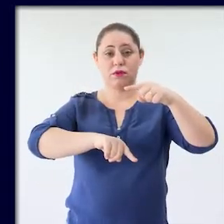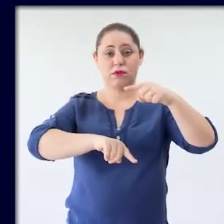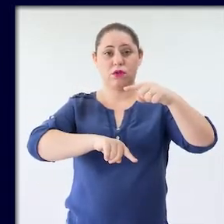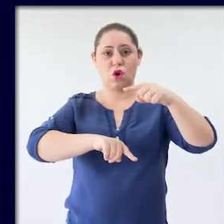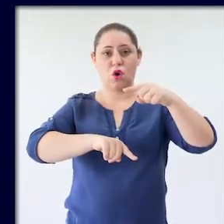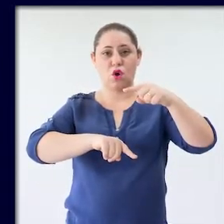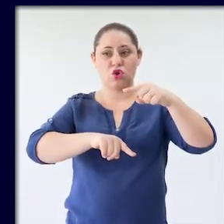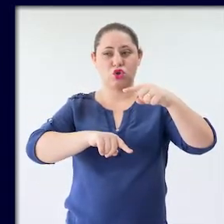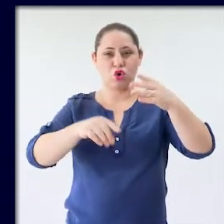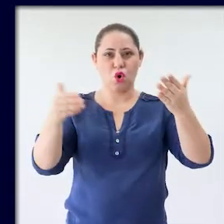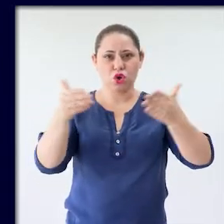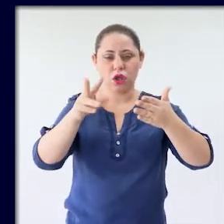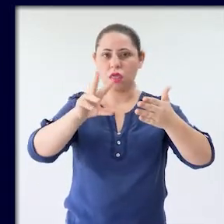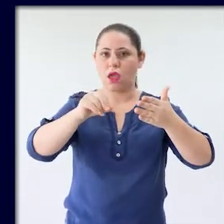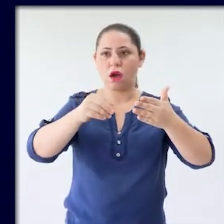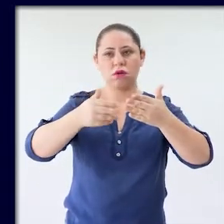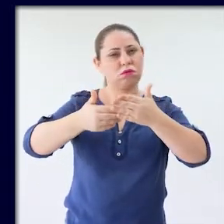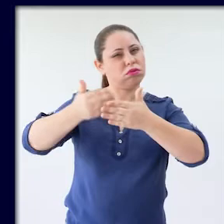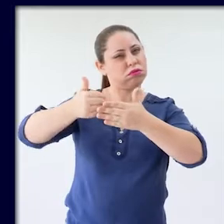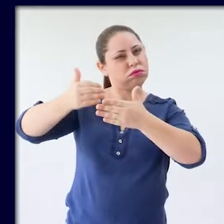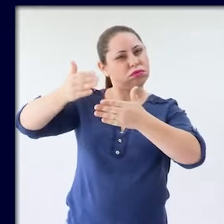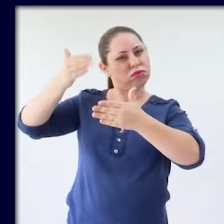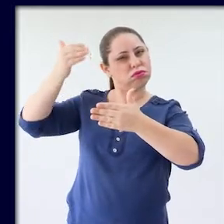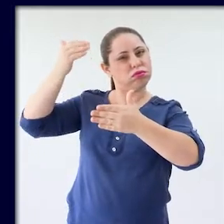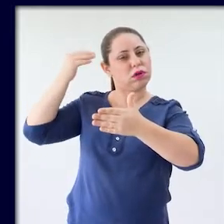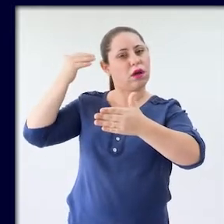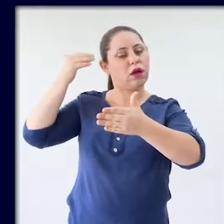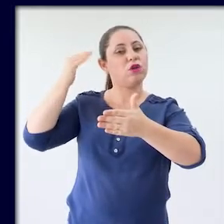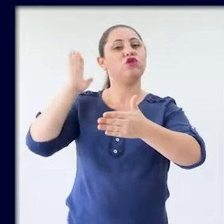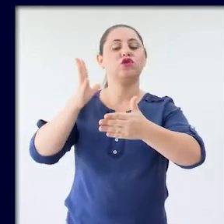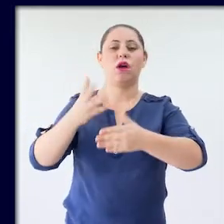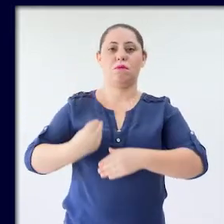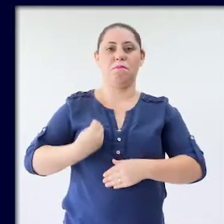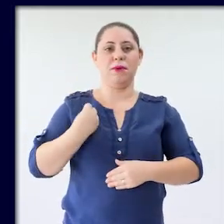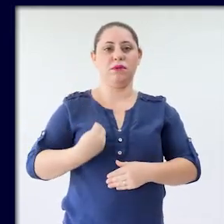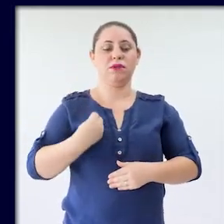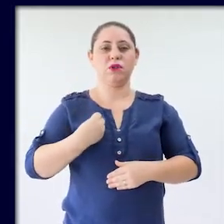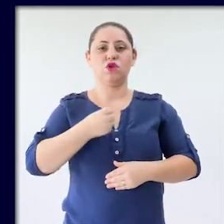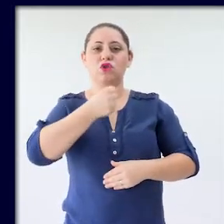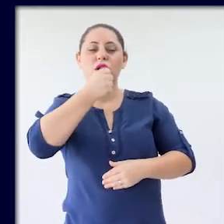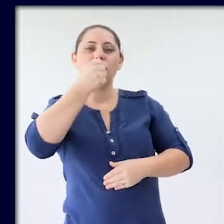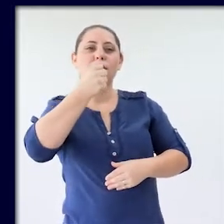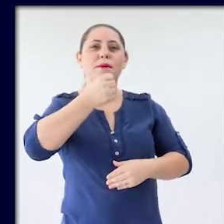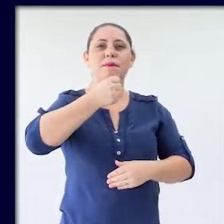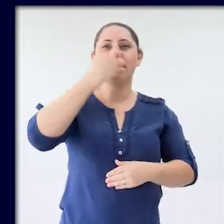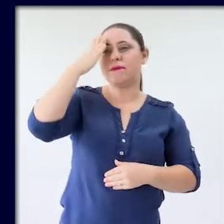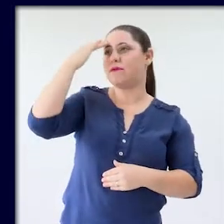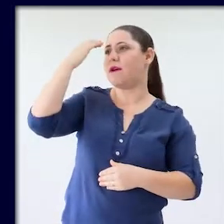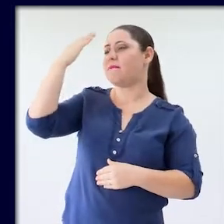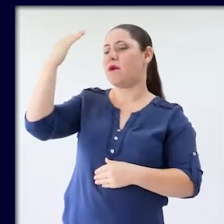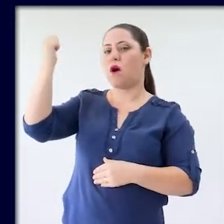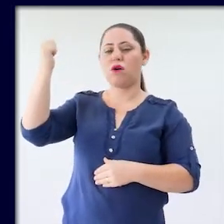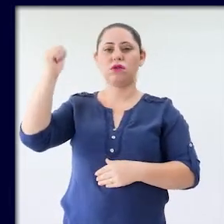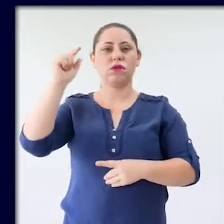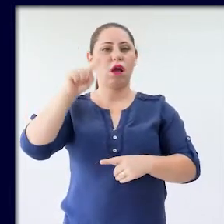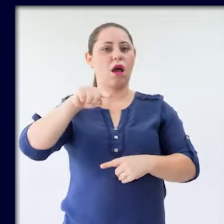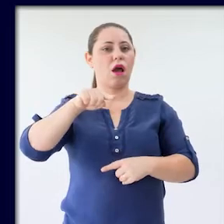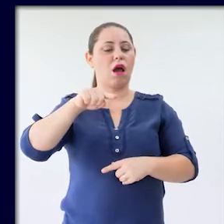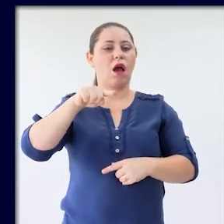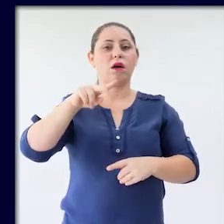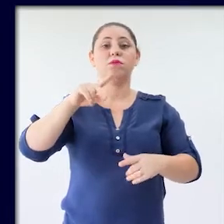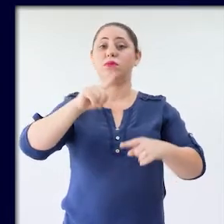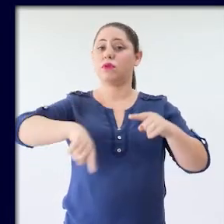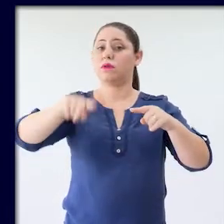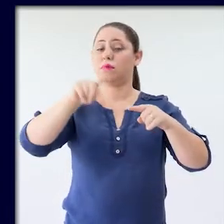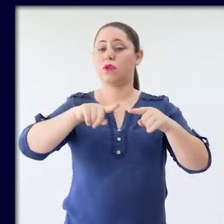Proibidas. E não é de hoje. Já tem muitos anos que foi proibida a participação de cantores, artistas,